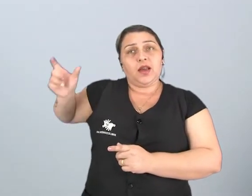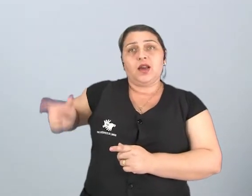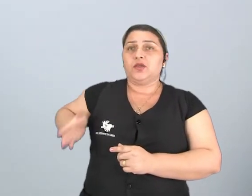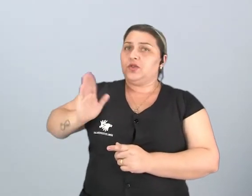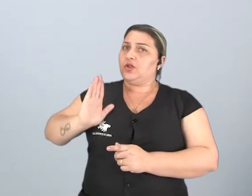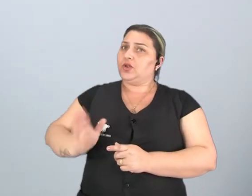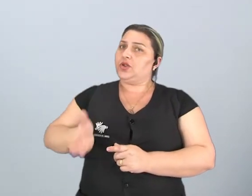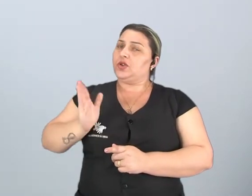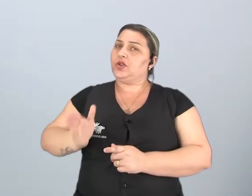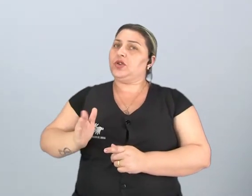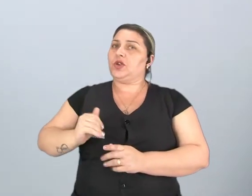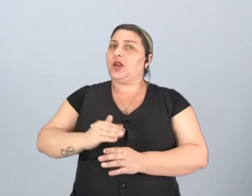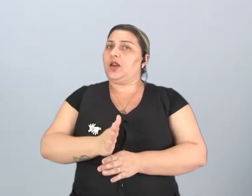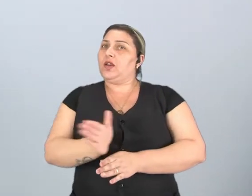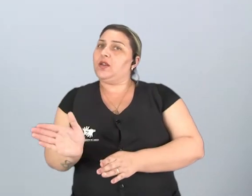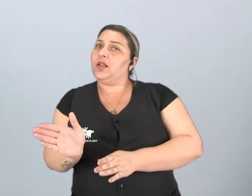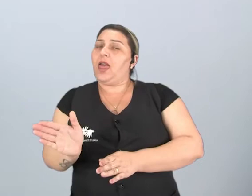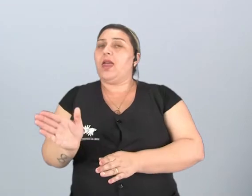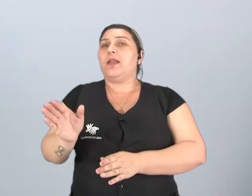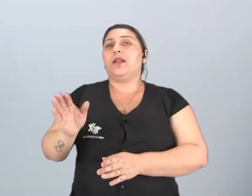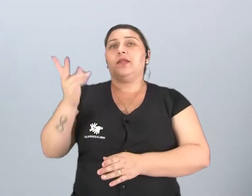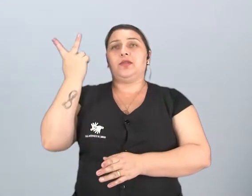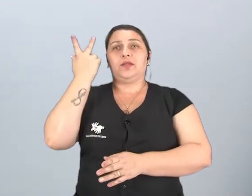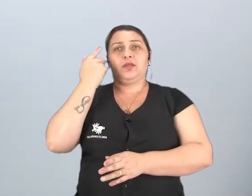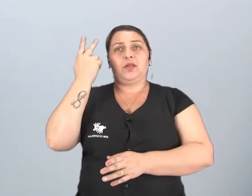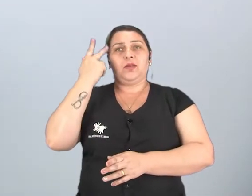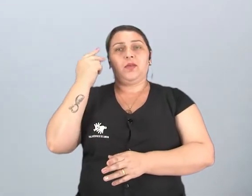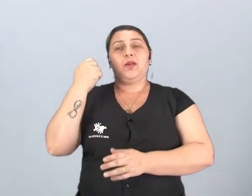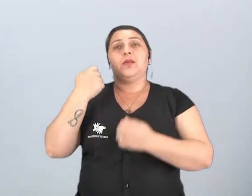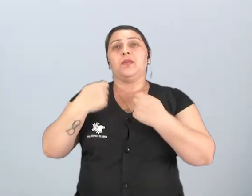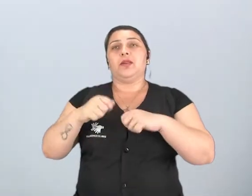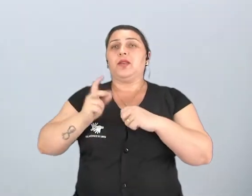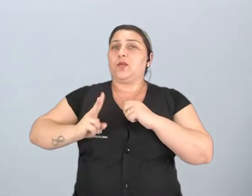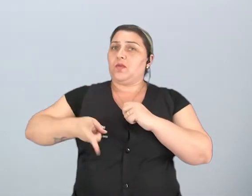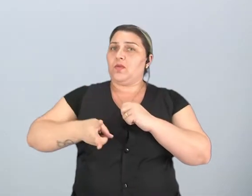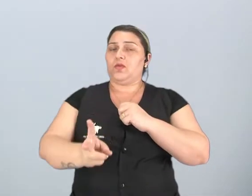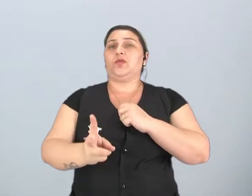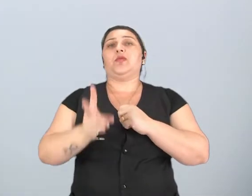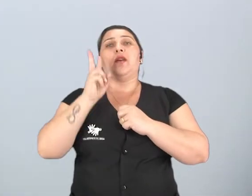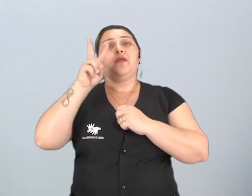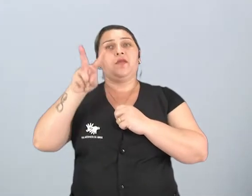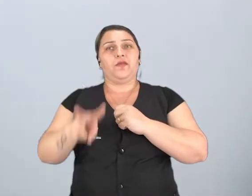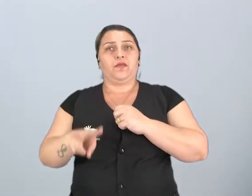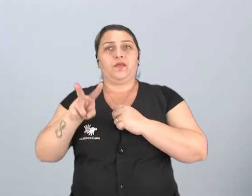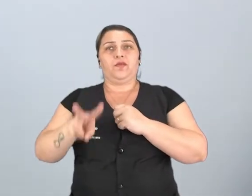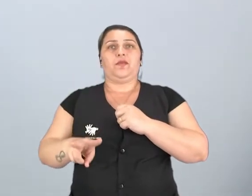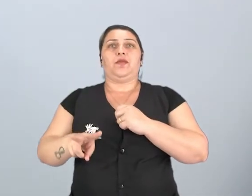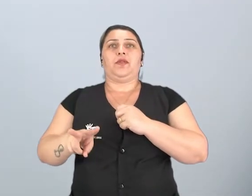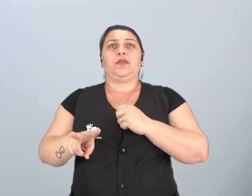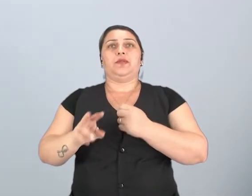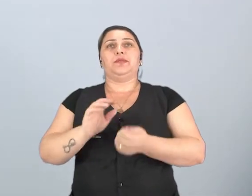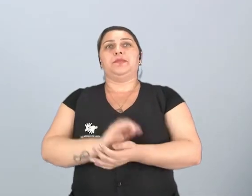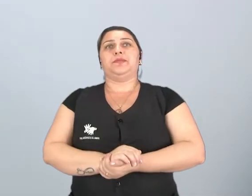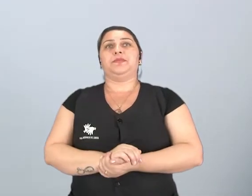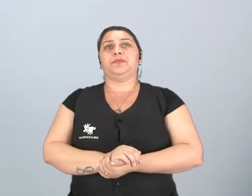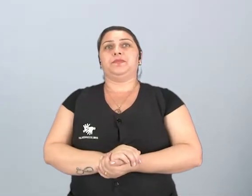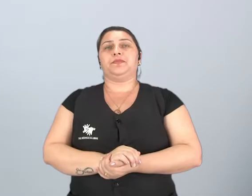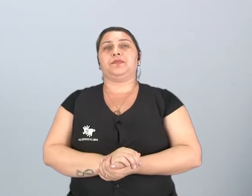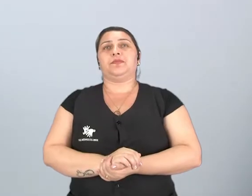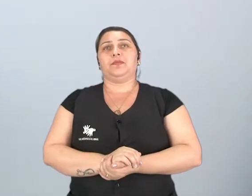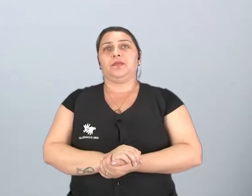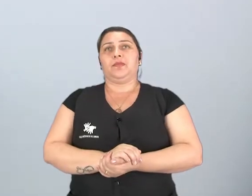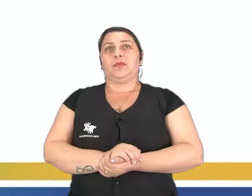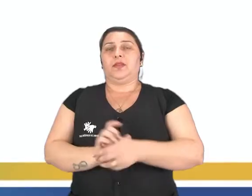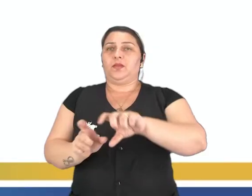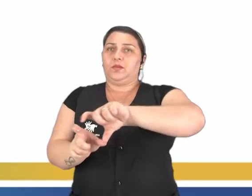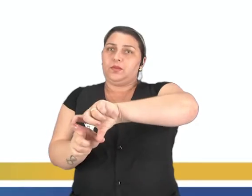os seus desvios naturais, que eles têm que ser mantidos, e a gente vai ver sobre esses desvios, né? O